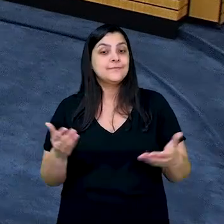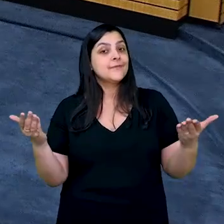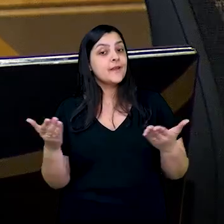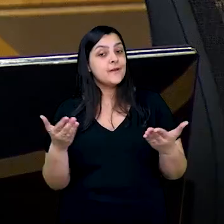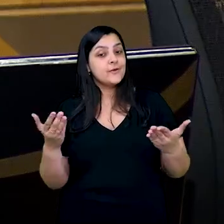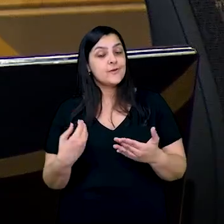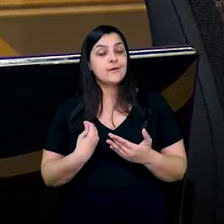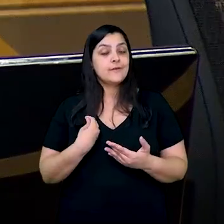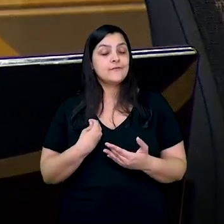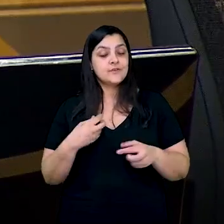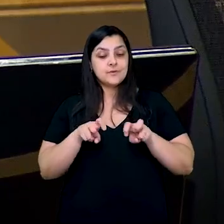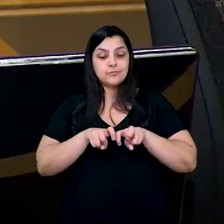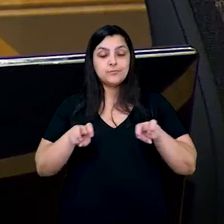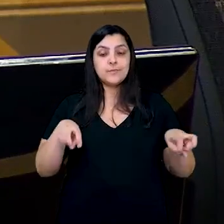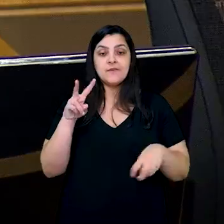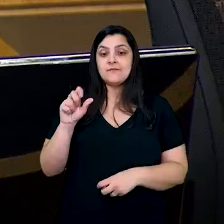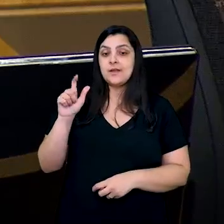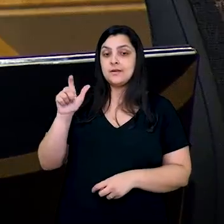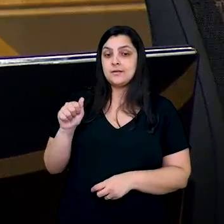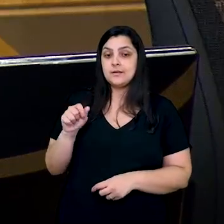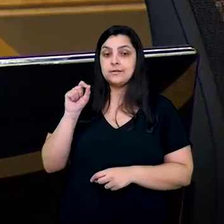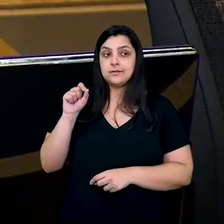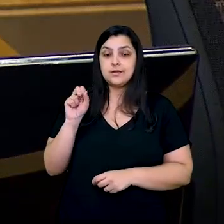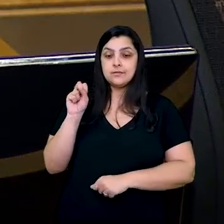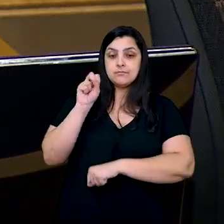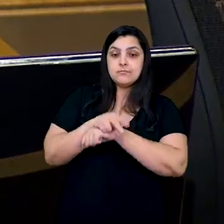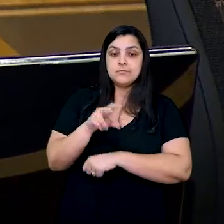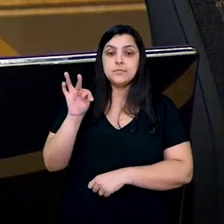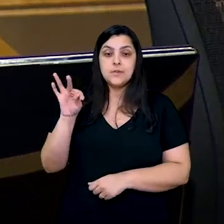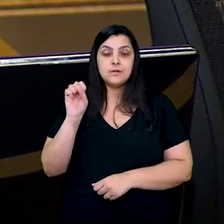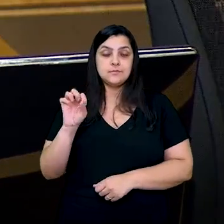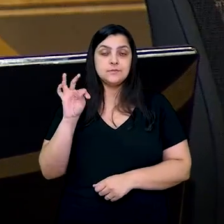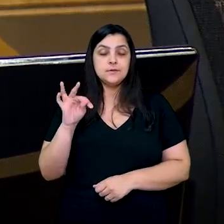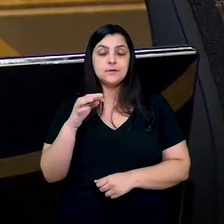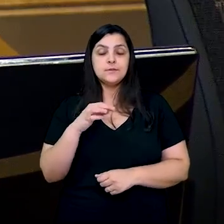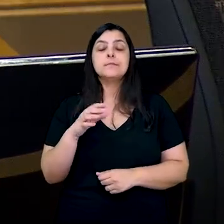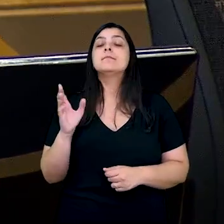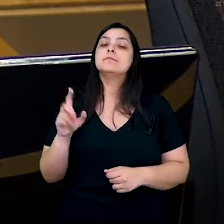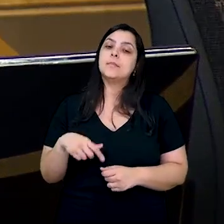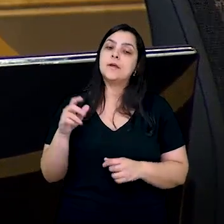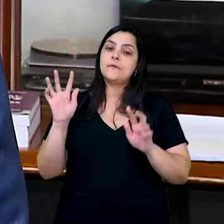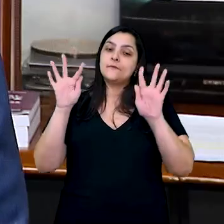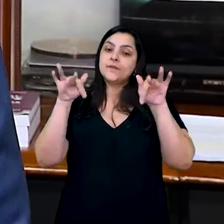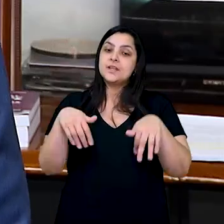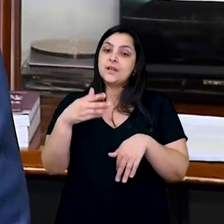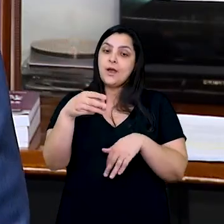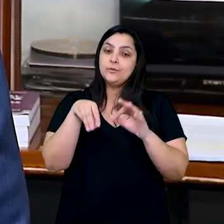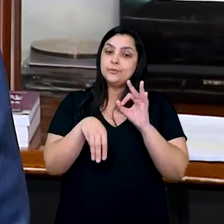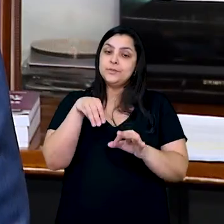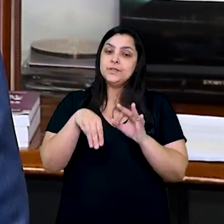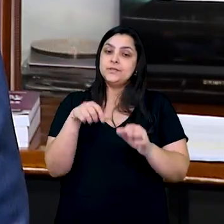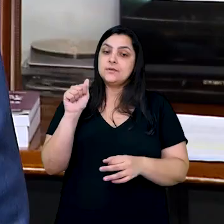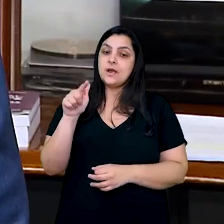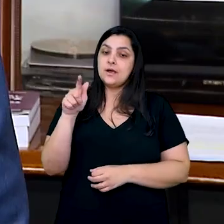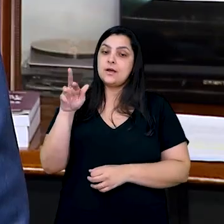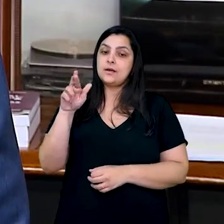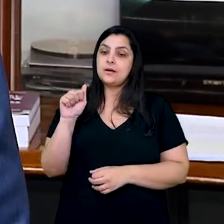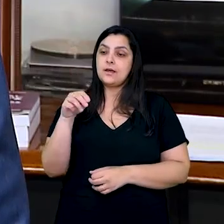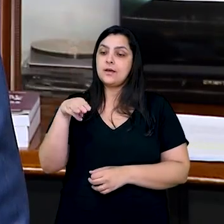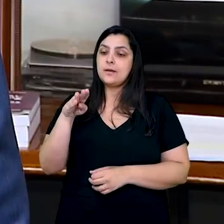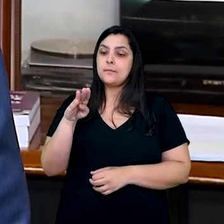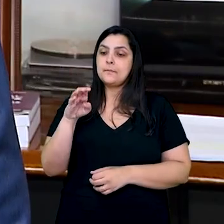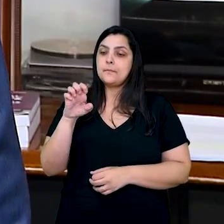Trabalho. Ela passa a ocupar uma das vagas destinadas a integrantes do TST, aberta com o fim do mandato do ministro